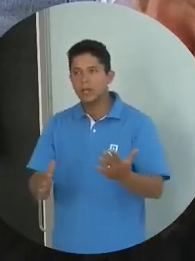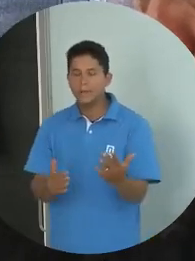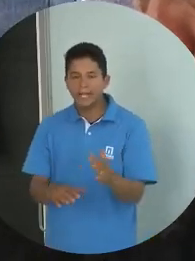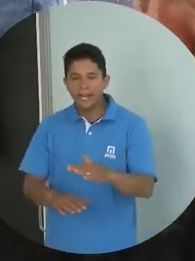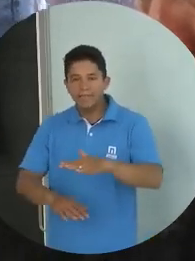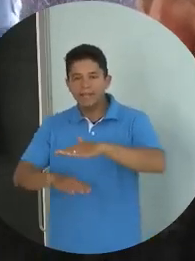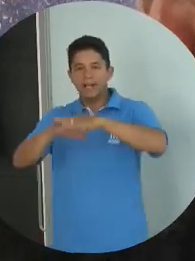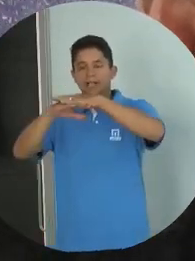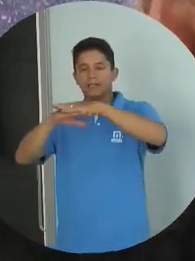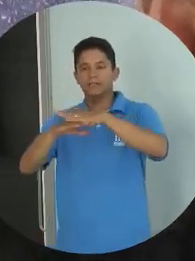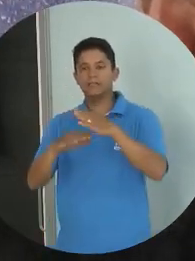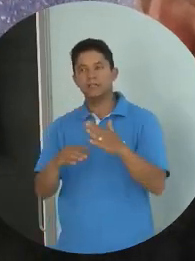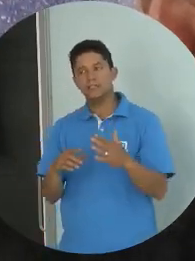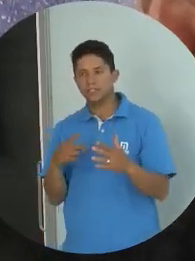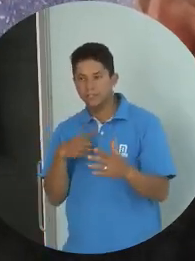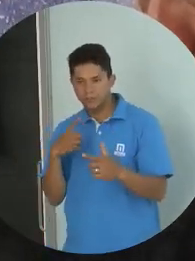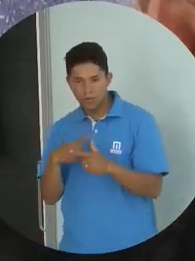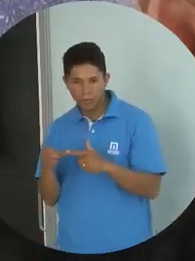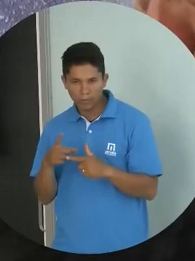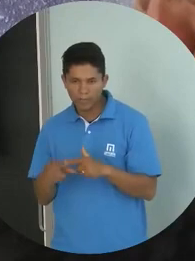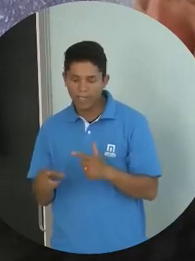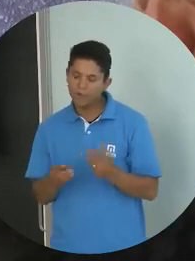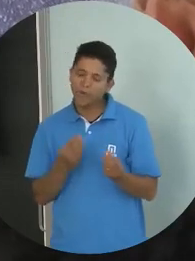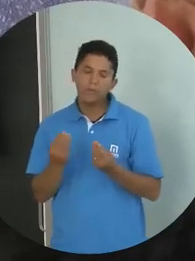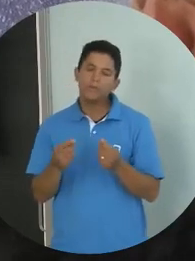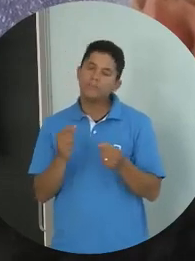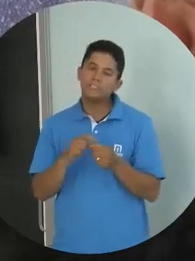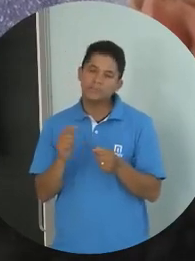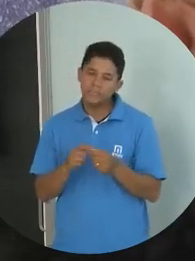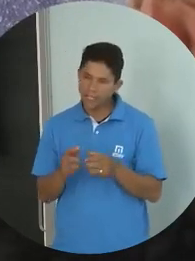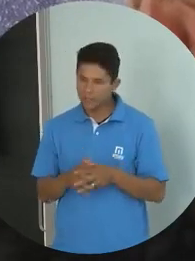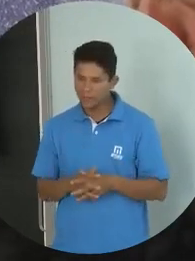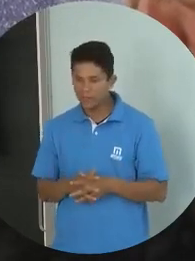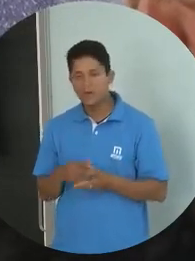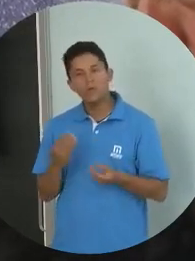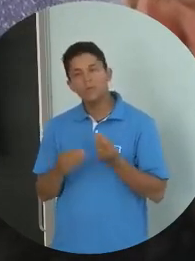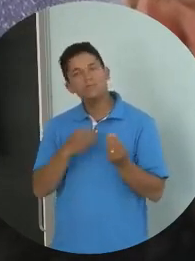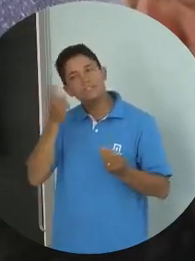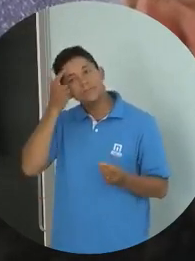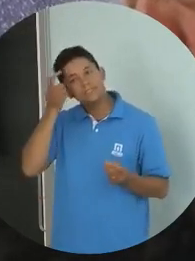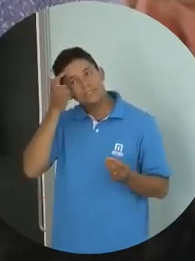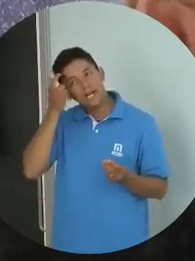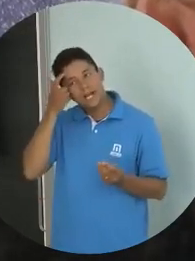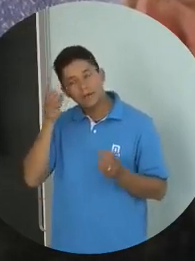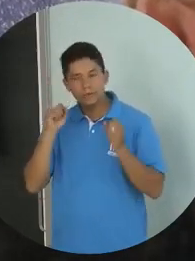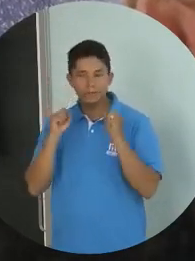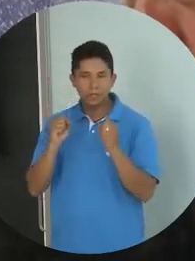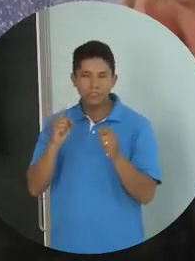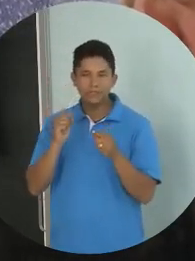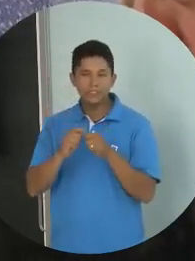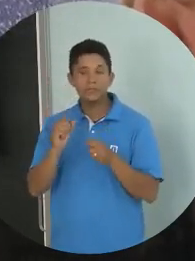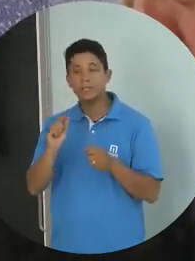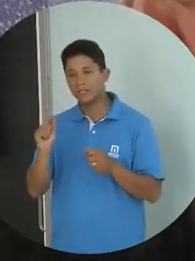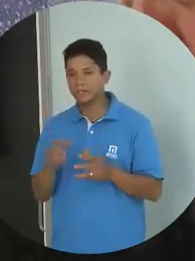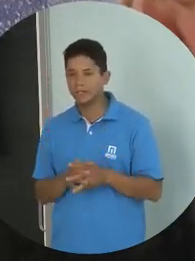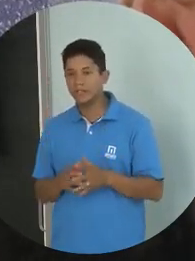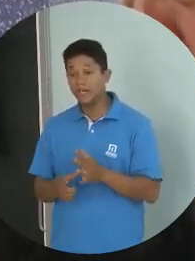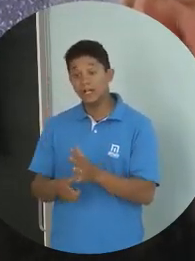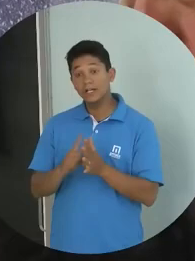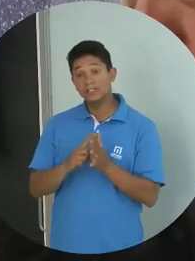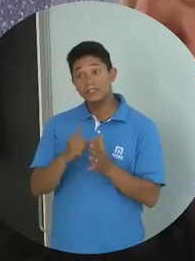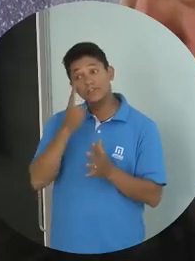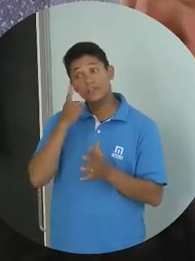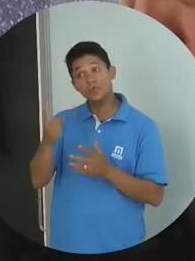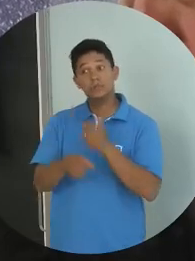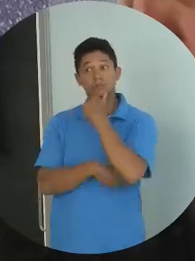teve algum problema. Como vocês trataram isso? Ou se vocês pensaram nessa possibilidade e anteveram isso, né,